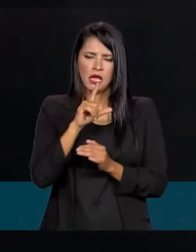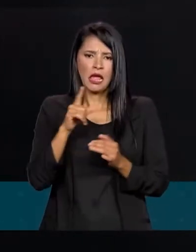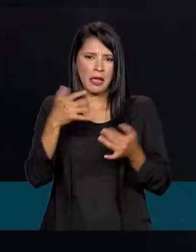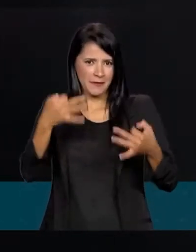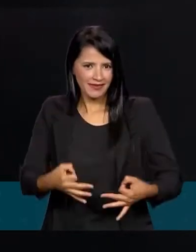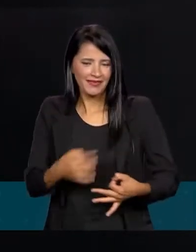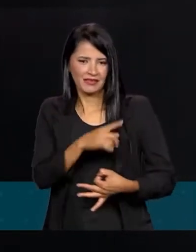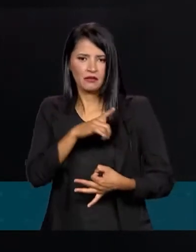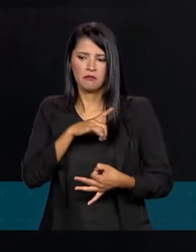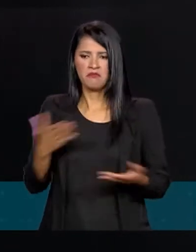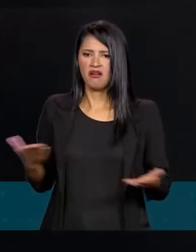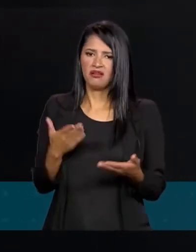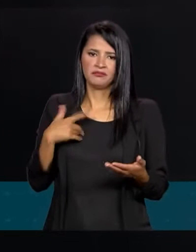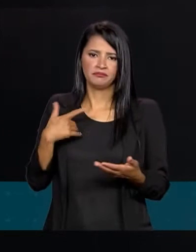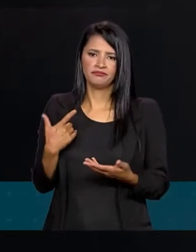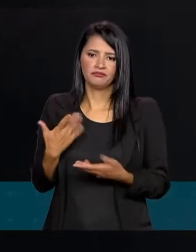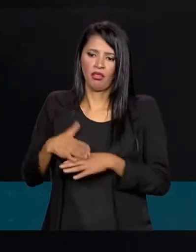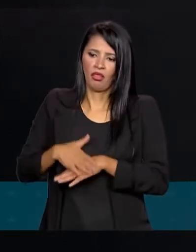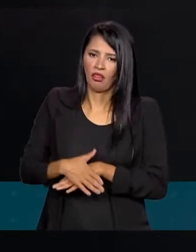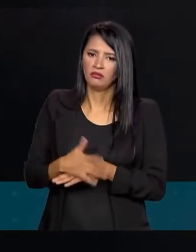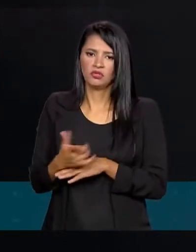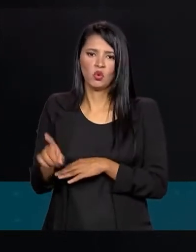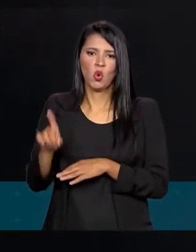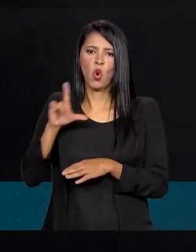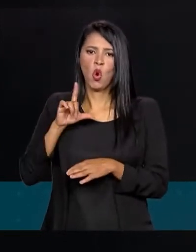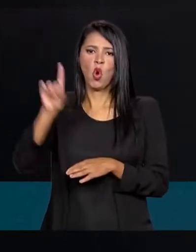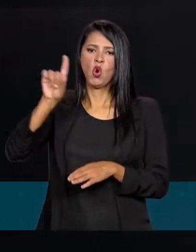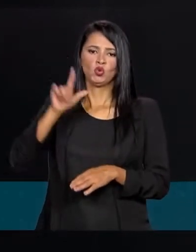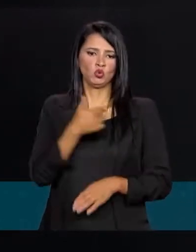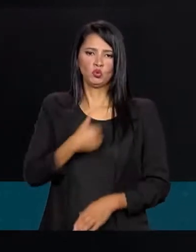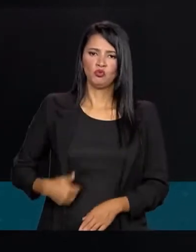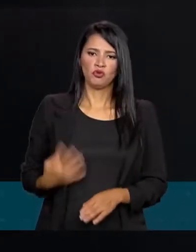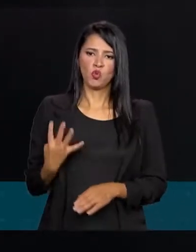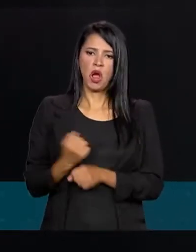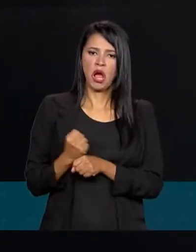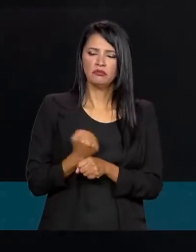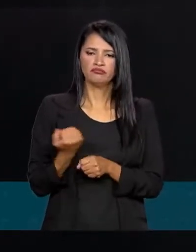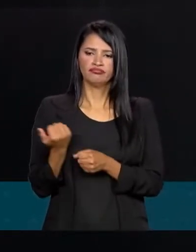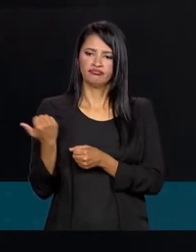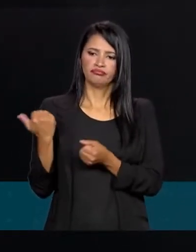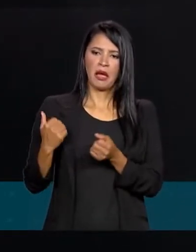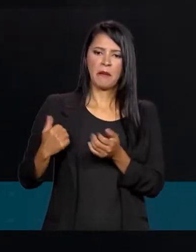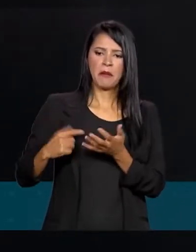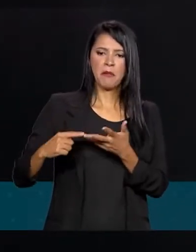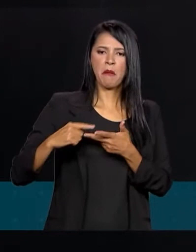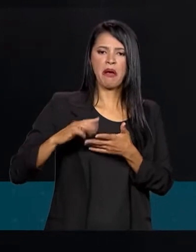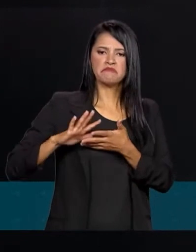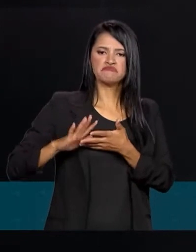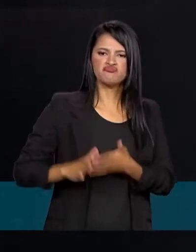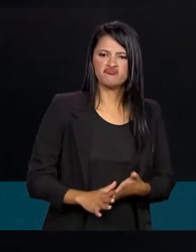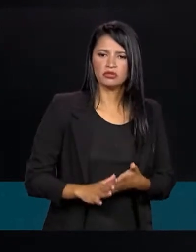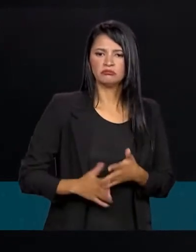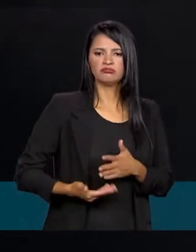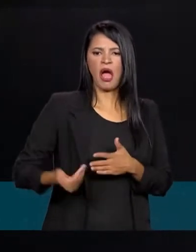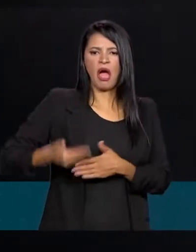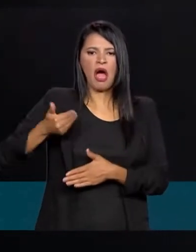suceder a um desgoverno a um governo que passou quatro anos destruindo todas as nossas bases civilizatórias